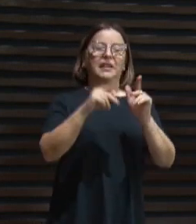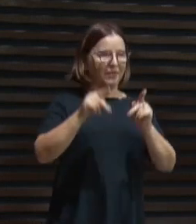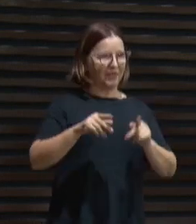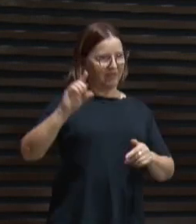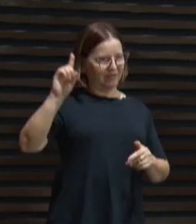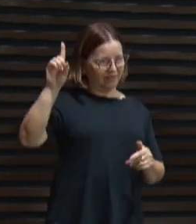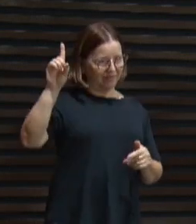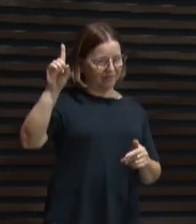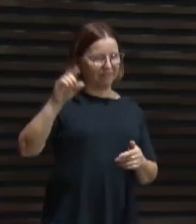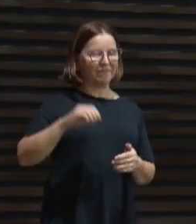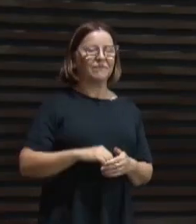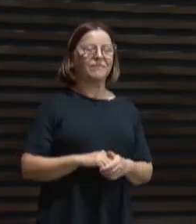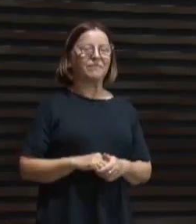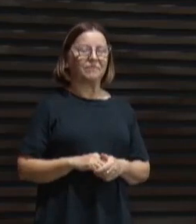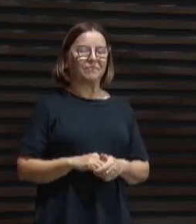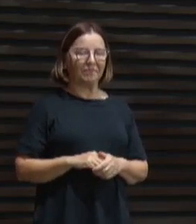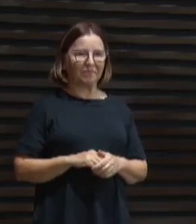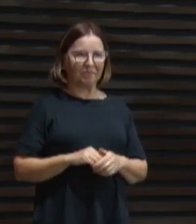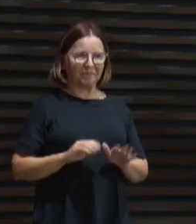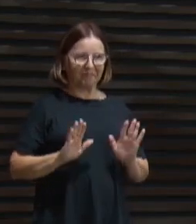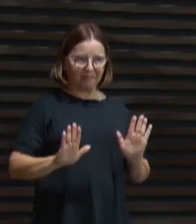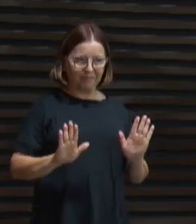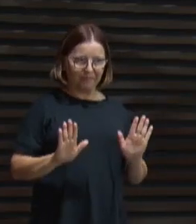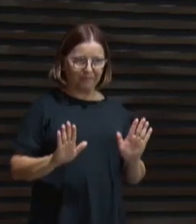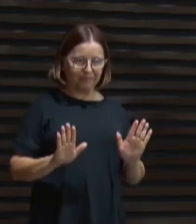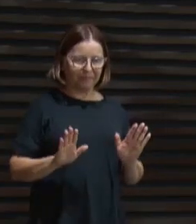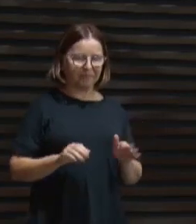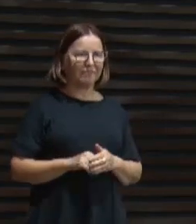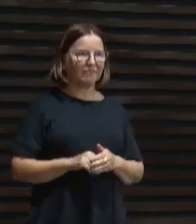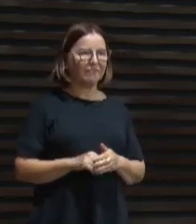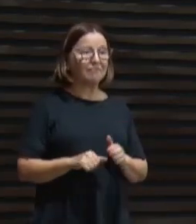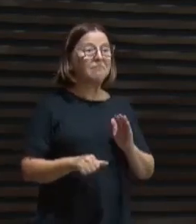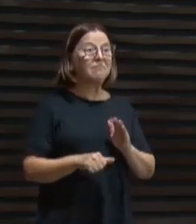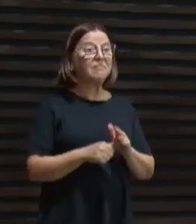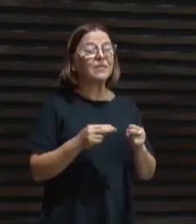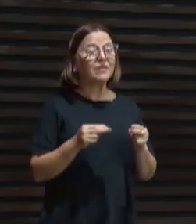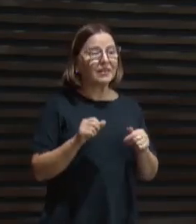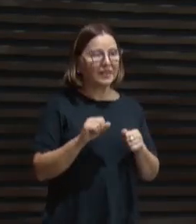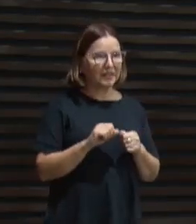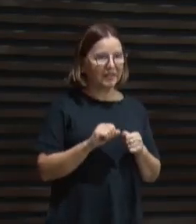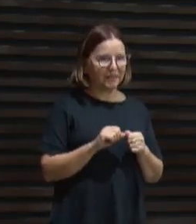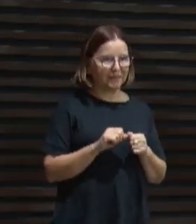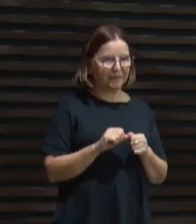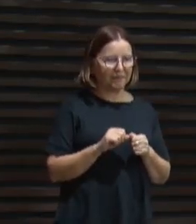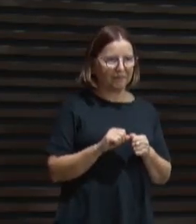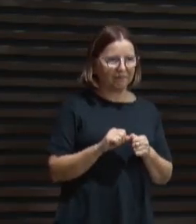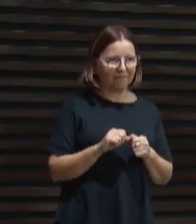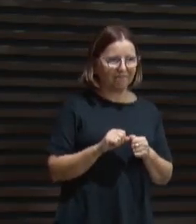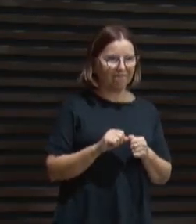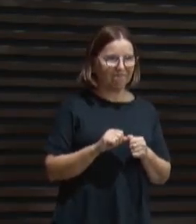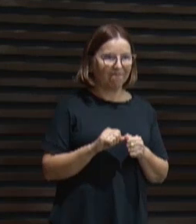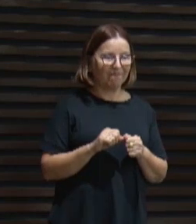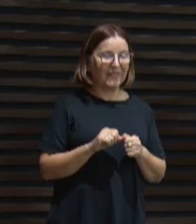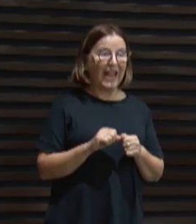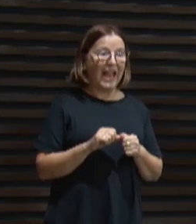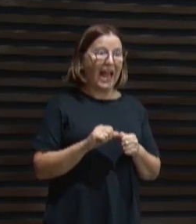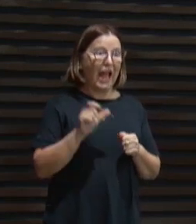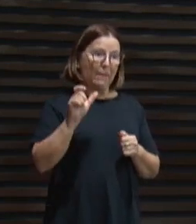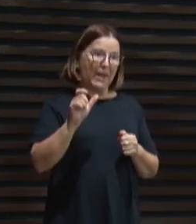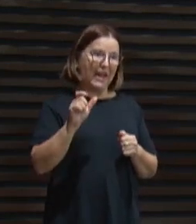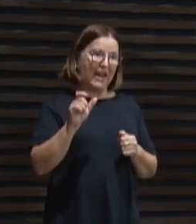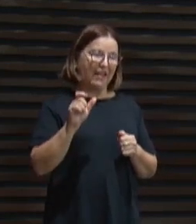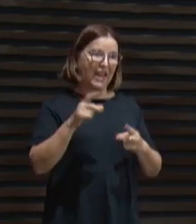Deus. Agora, a primeira coisa que nós vamos fazer aqui é retirar a palavra coisas. No texto